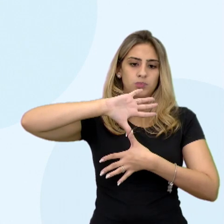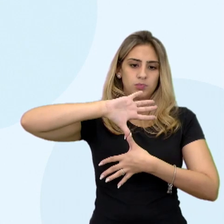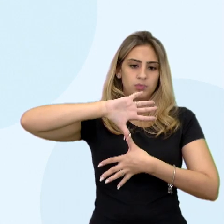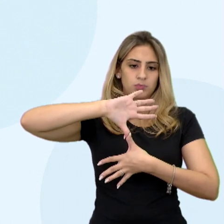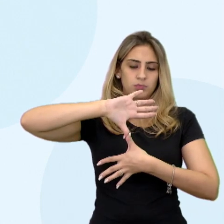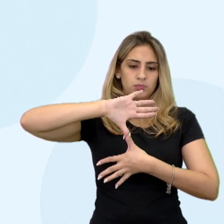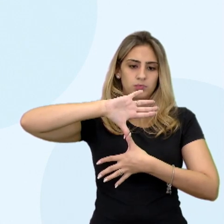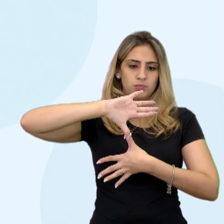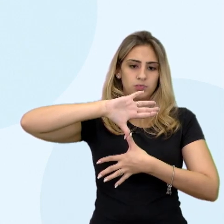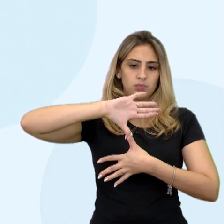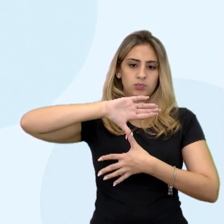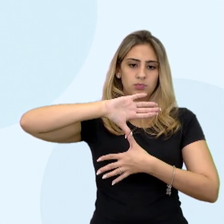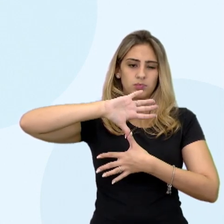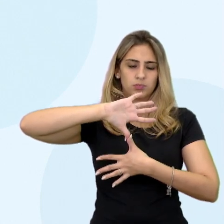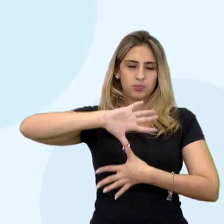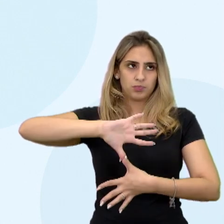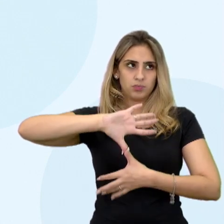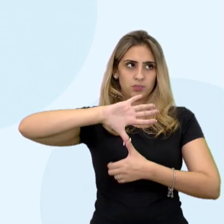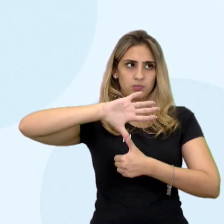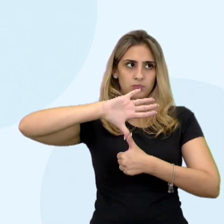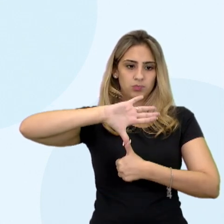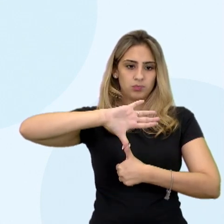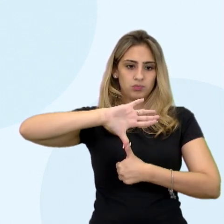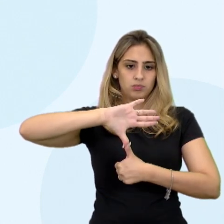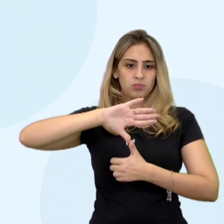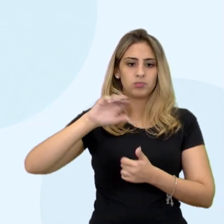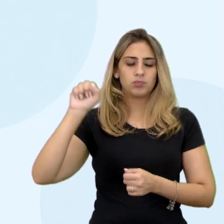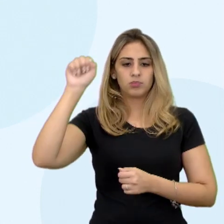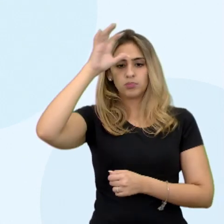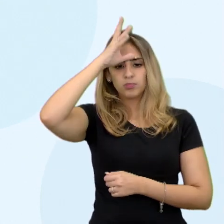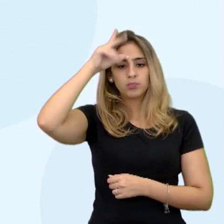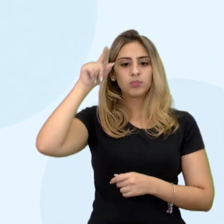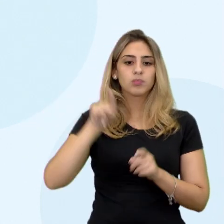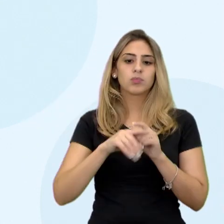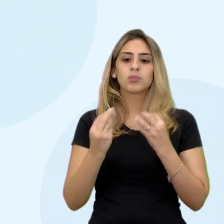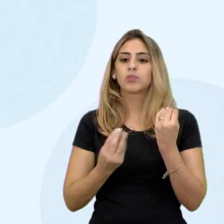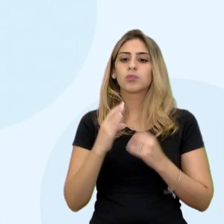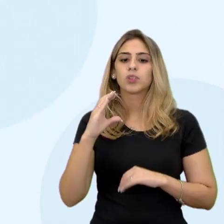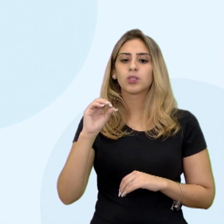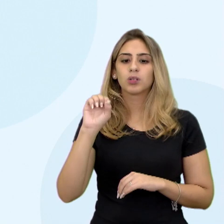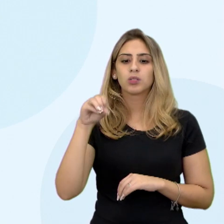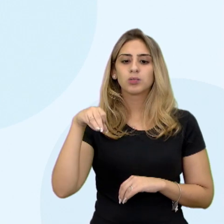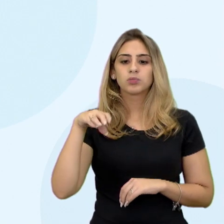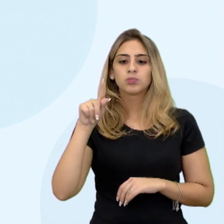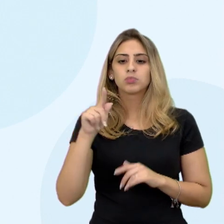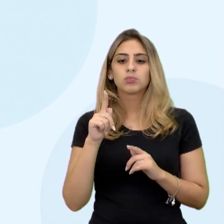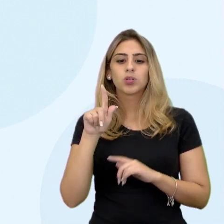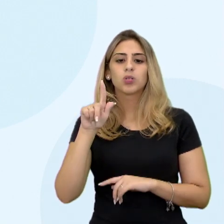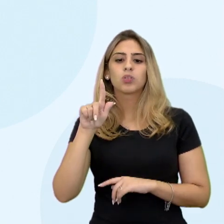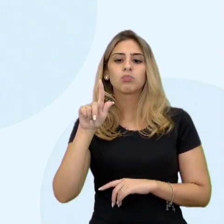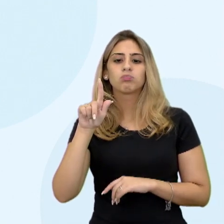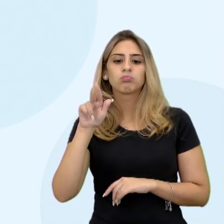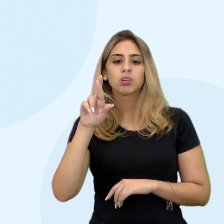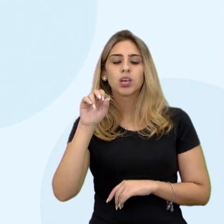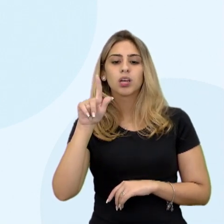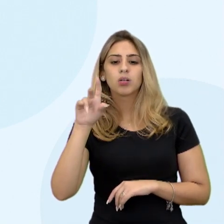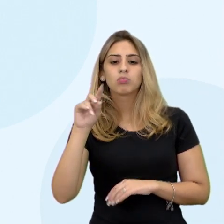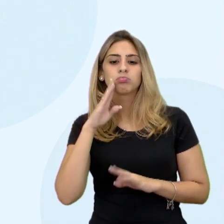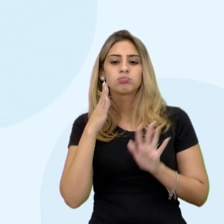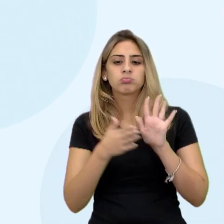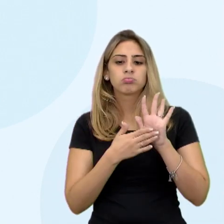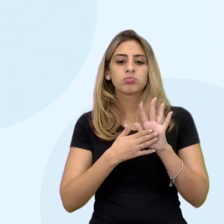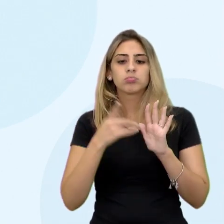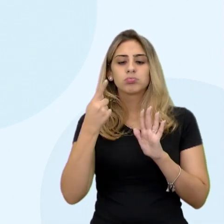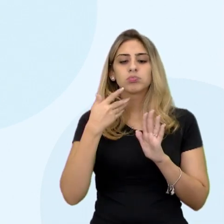particular. Humboldt, ele ressuscitou o uso da palavra cosmos, do grego antigo, e atribuiu a